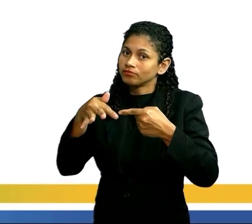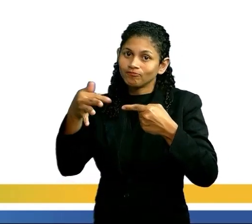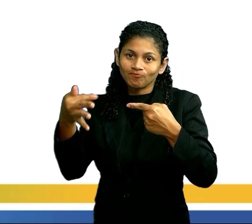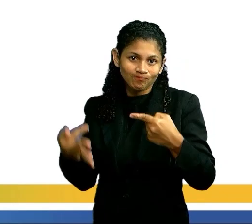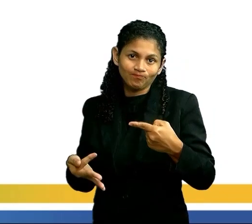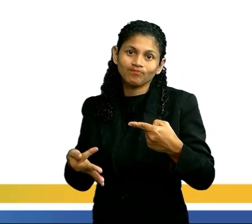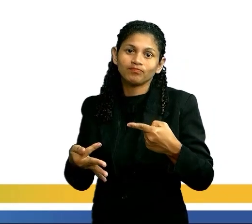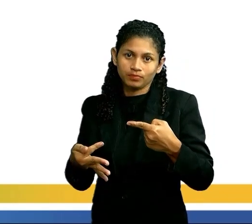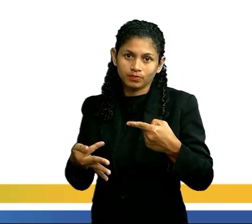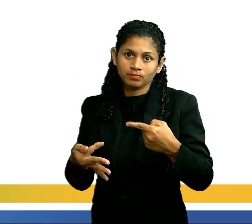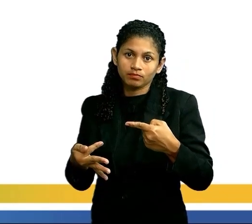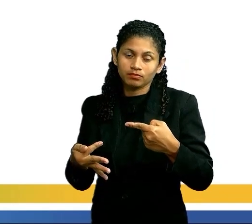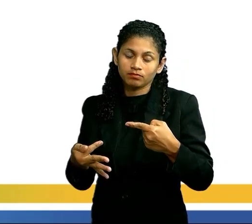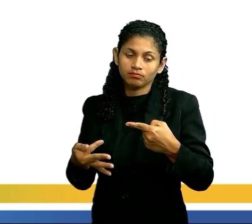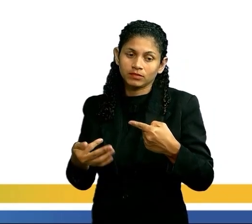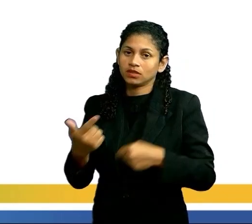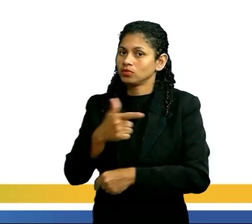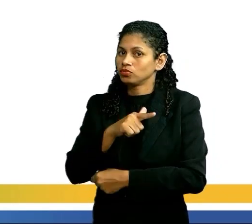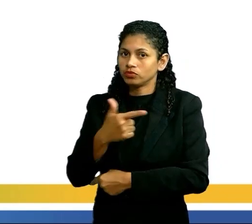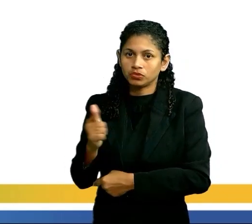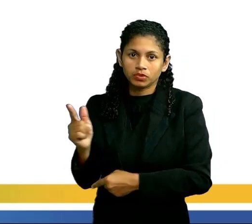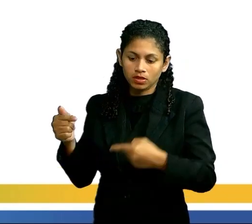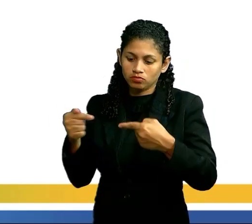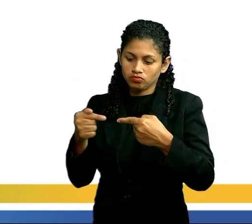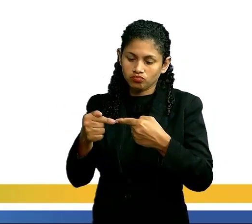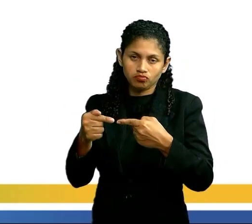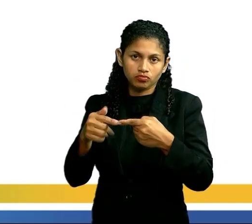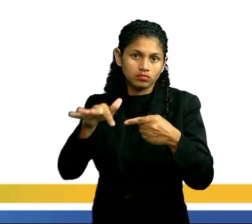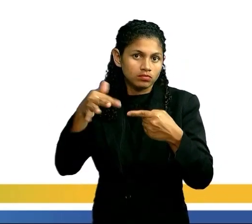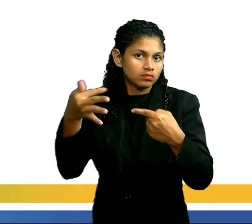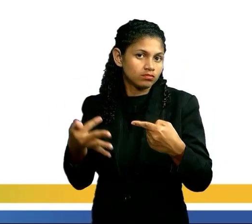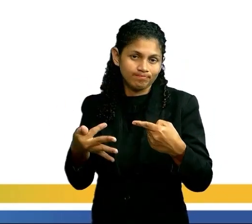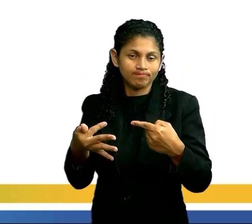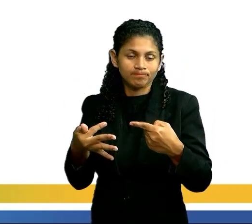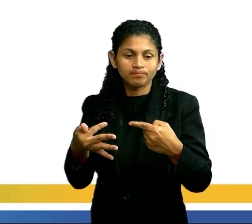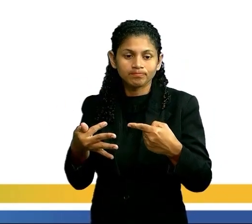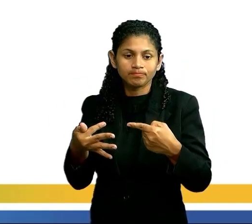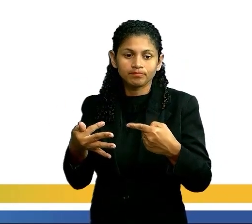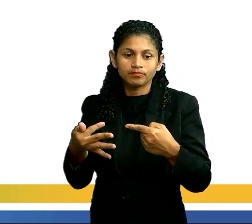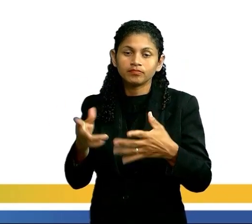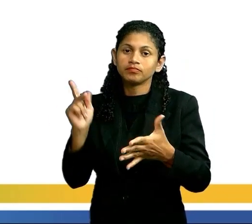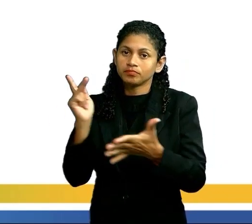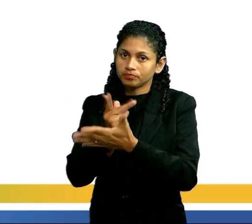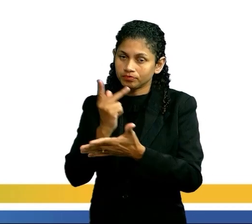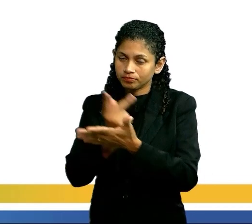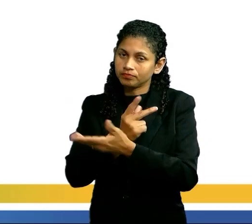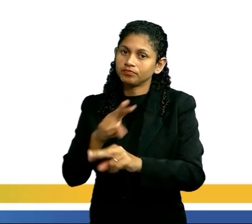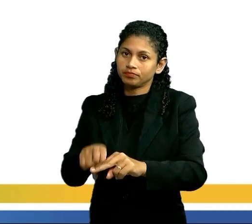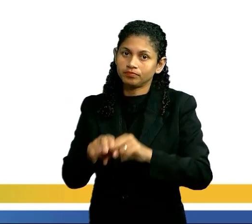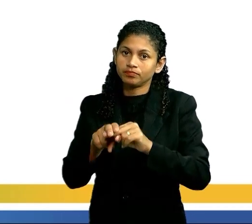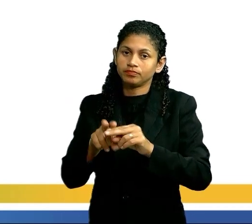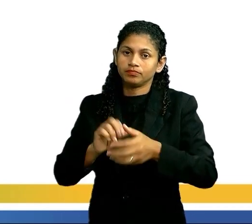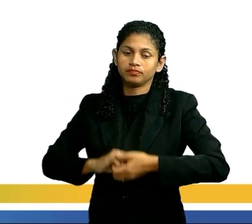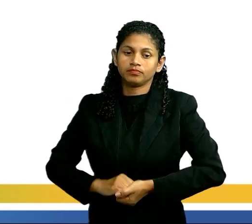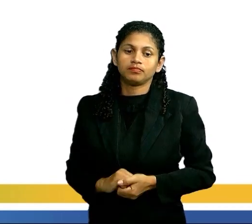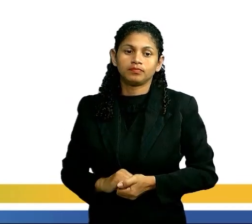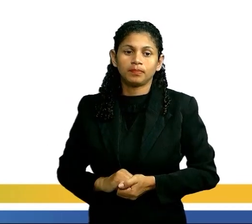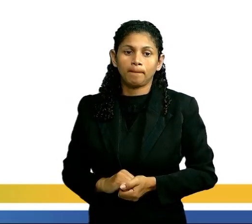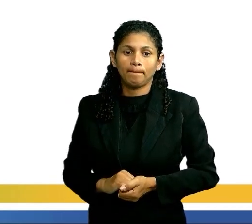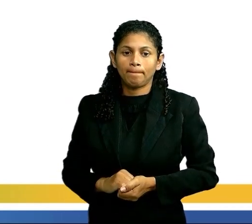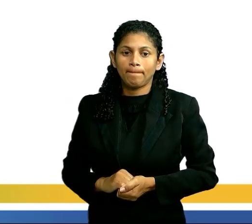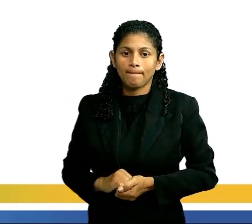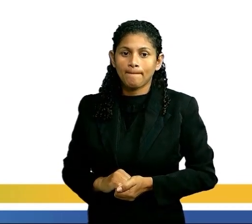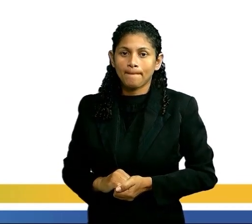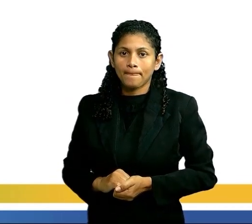saturados, nós temos dupla ligação. É caracterizado como uma insaturação da cadeia carbônica.